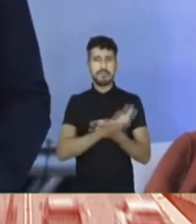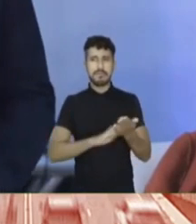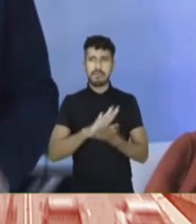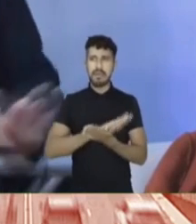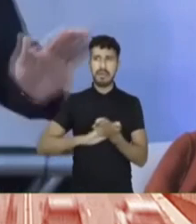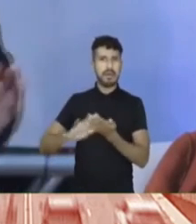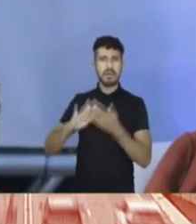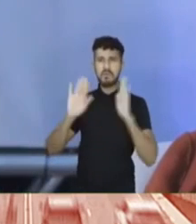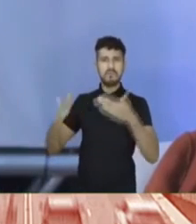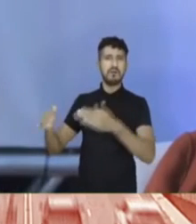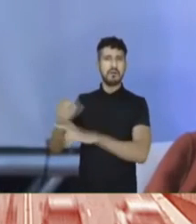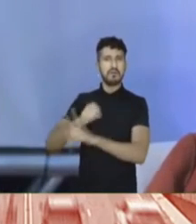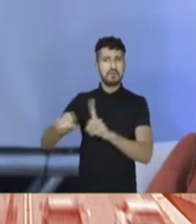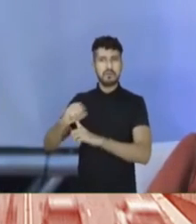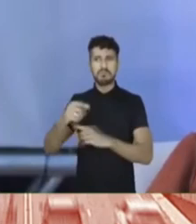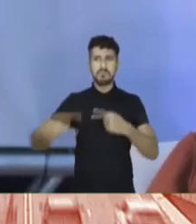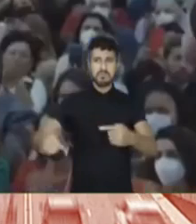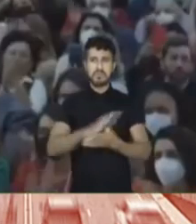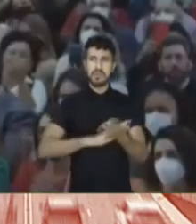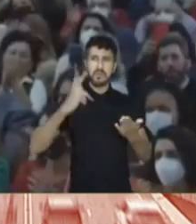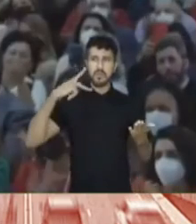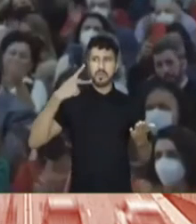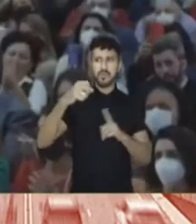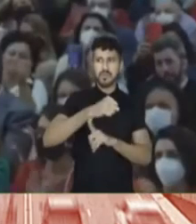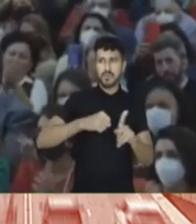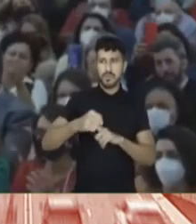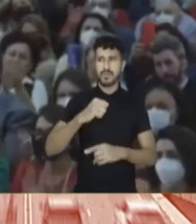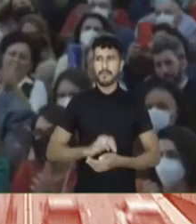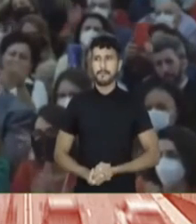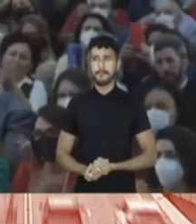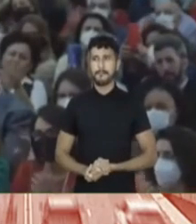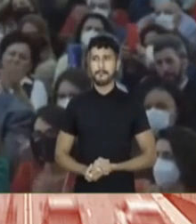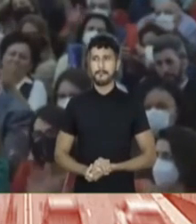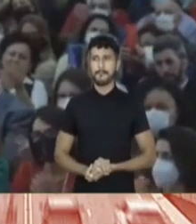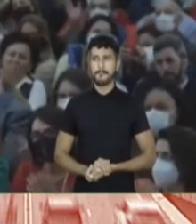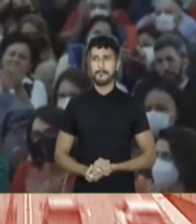Fez a sua autocrítica, criticou os jornais que não fizeram a mesma coisa, ao